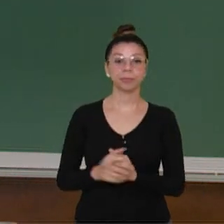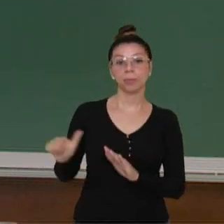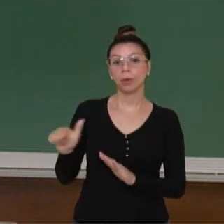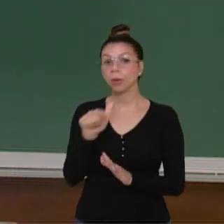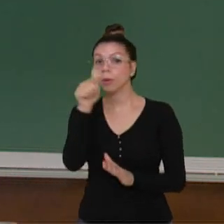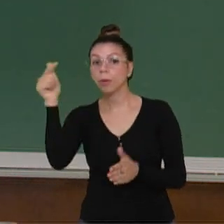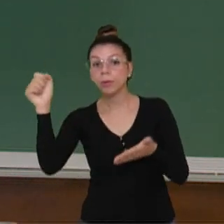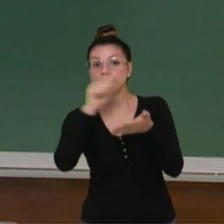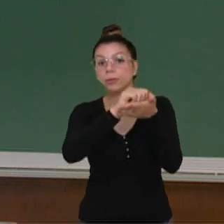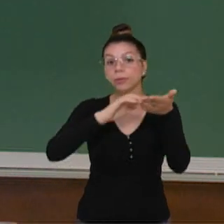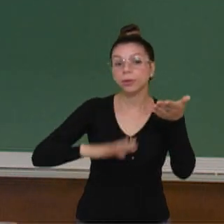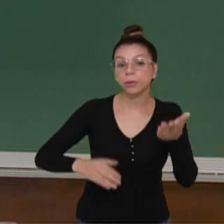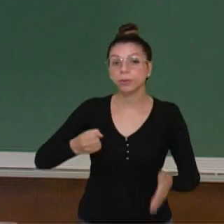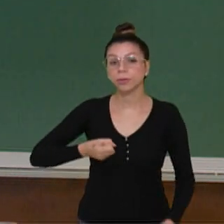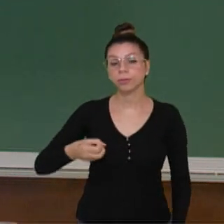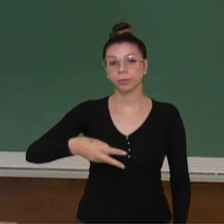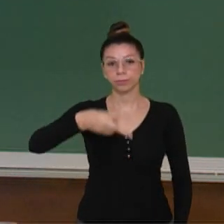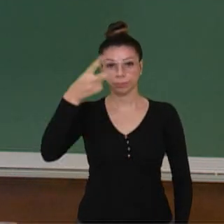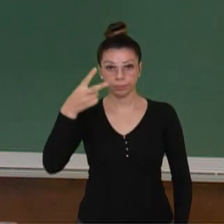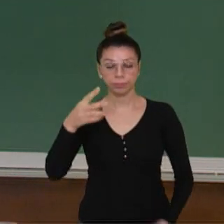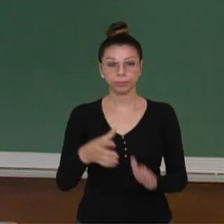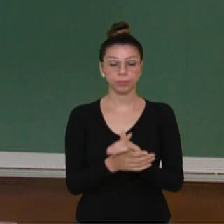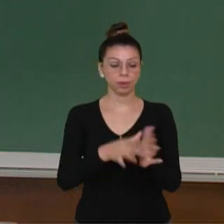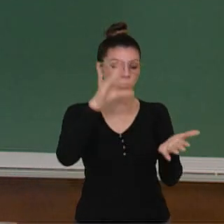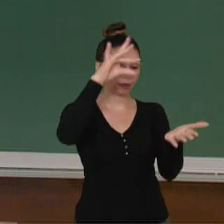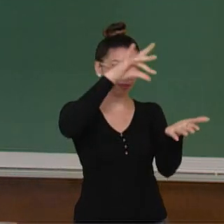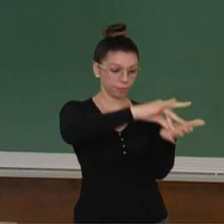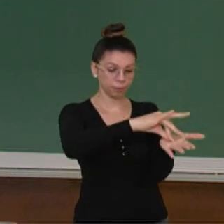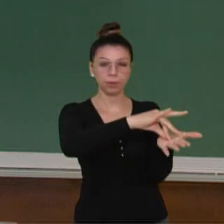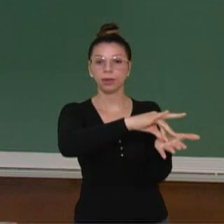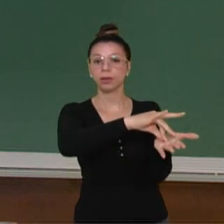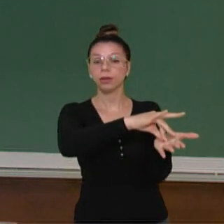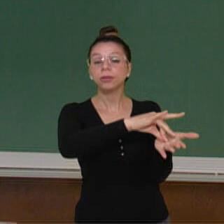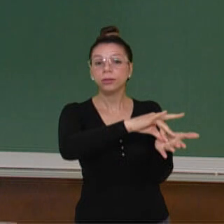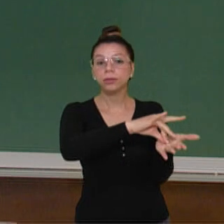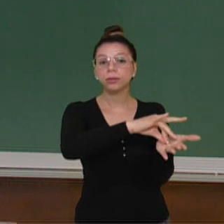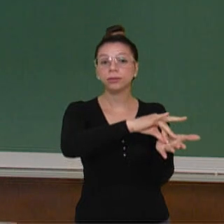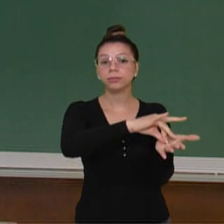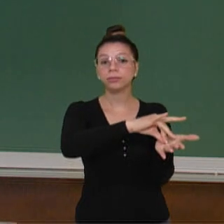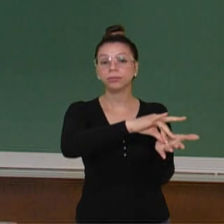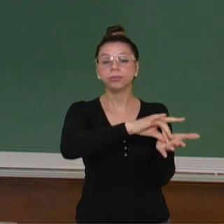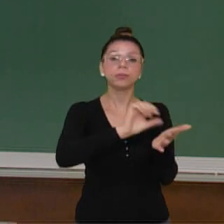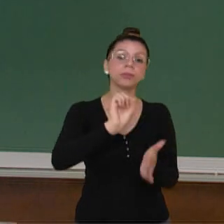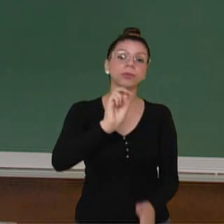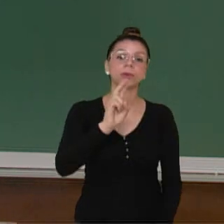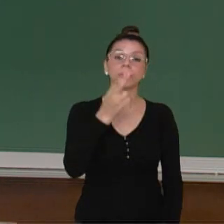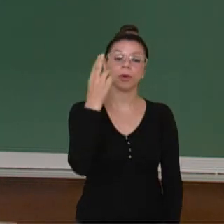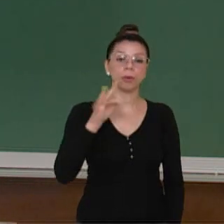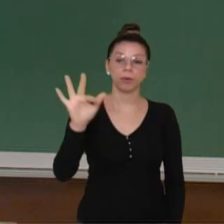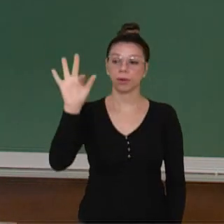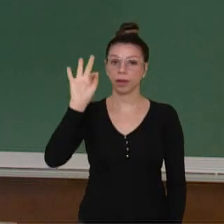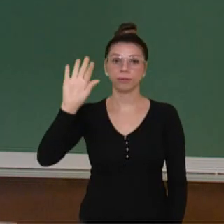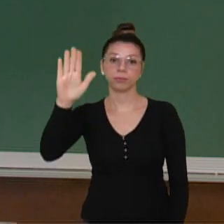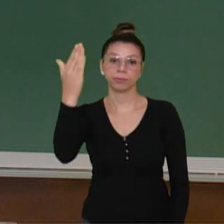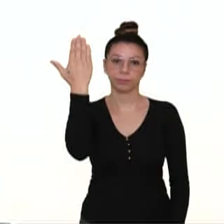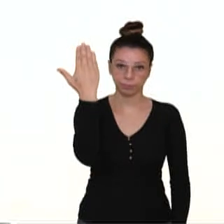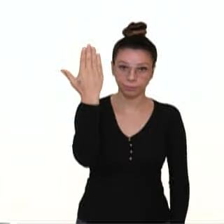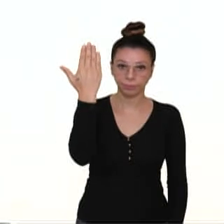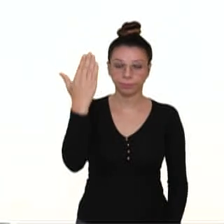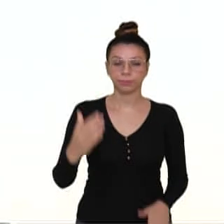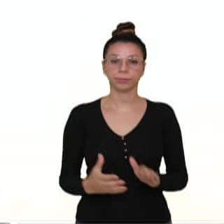de número 2. Marque verdadeiro para as afirmações verdadeiras ou F para as